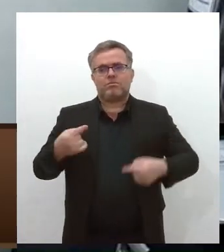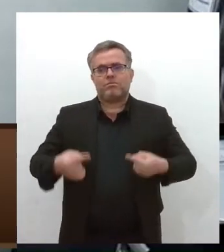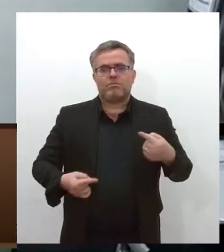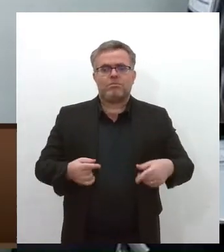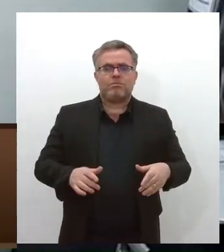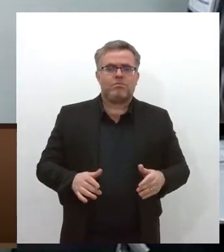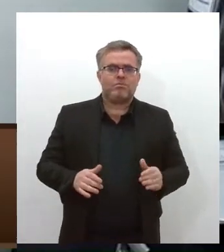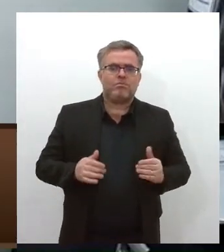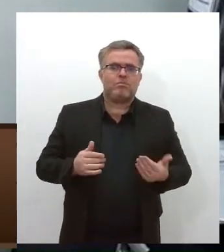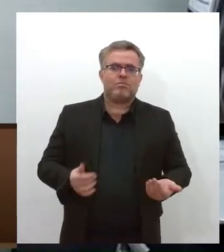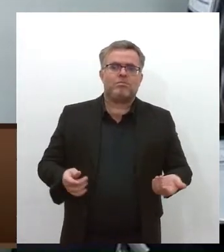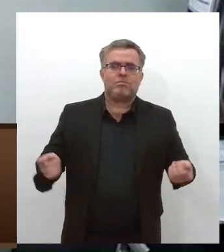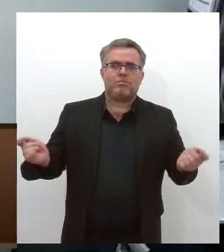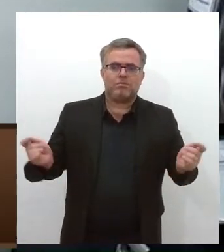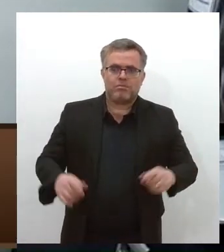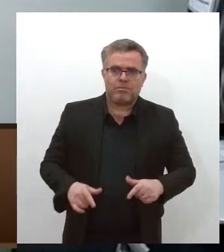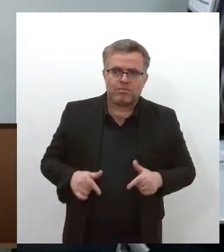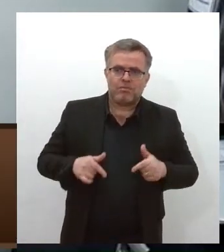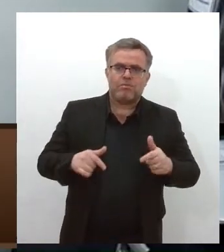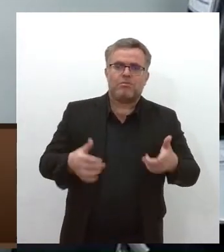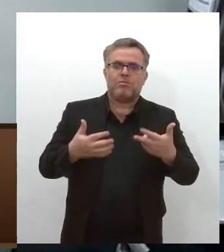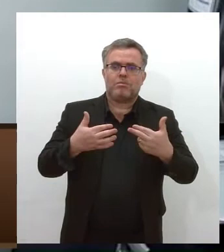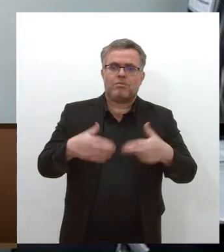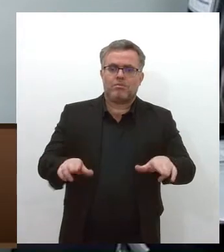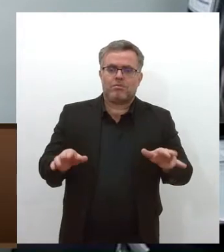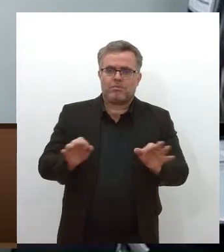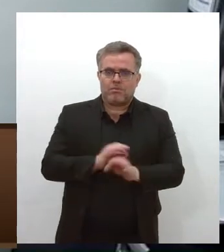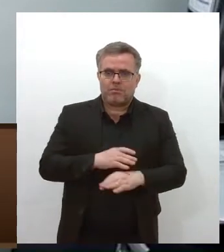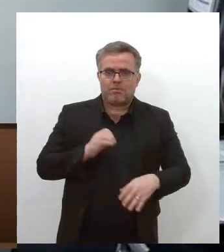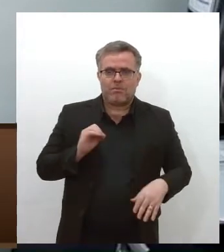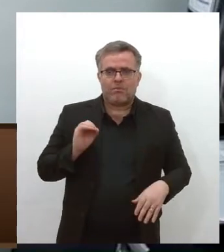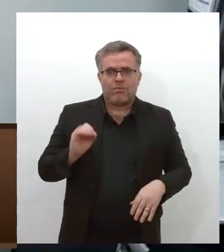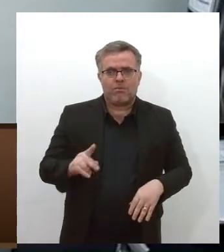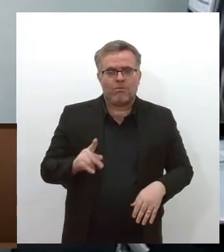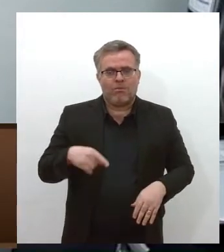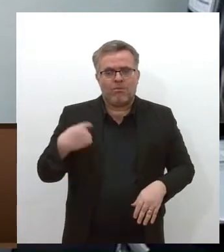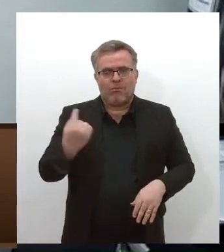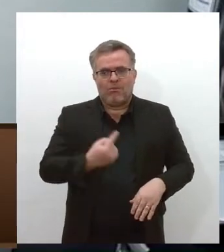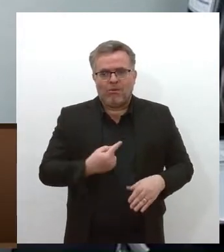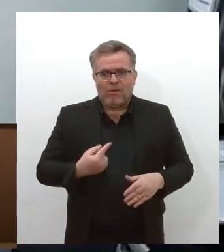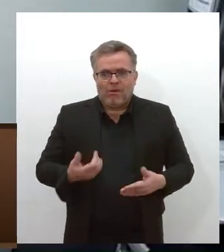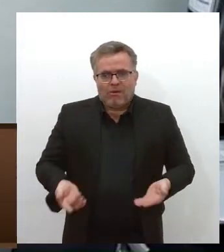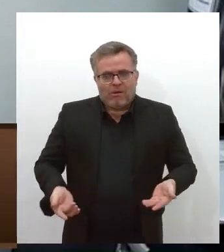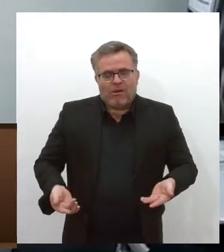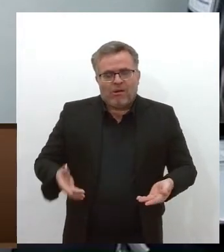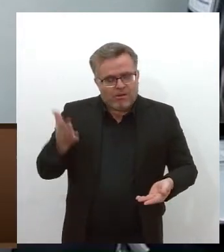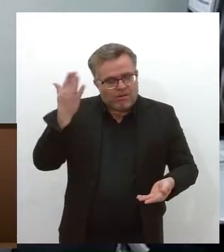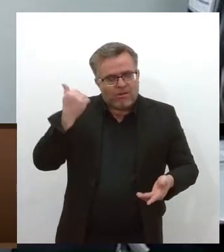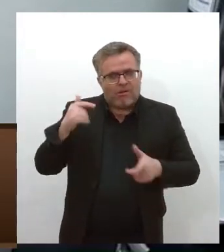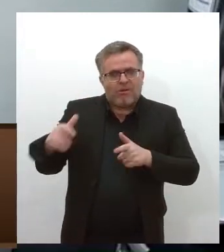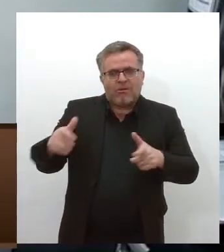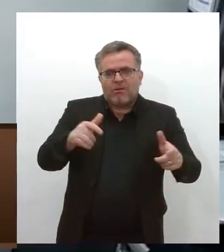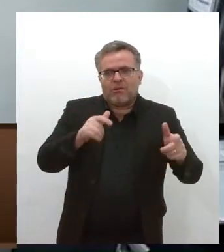buscar a solução. Nós temos regiões e estados, por exemplo, onde